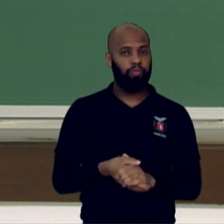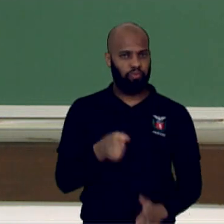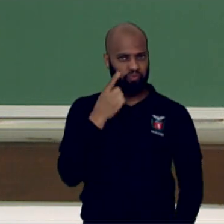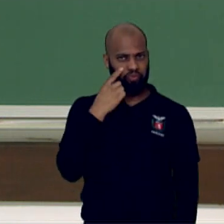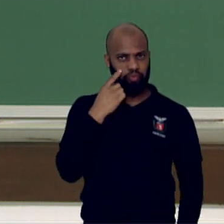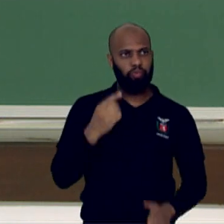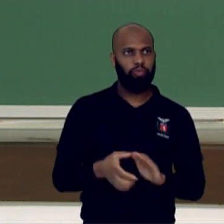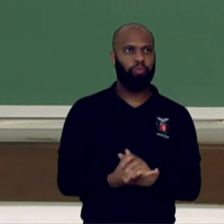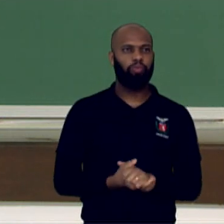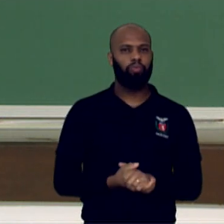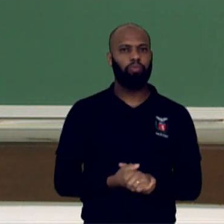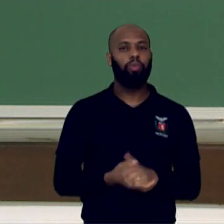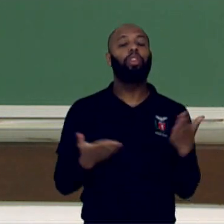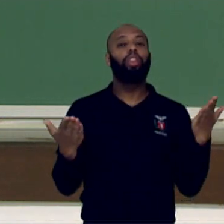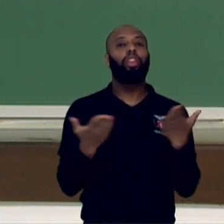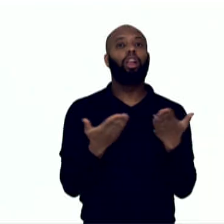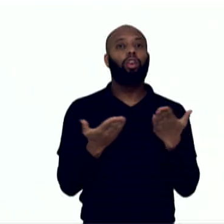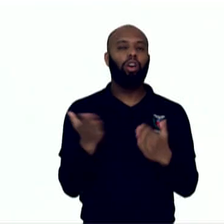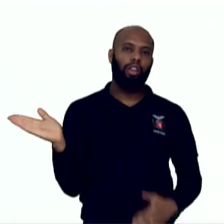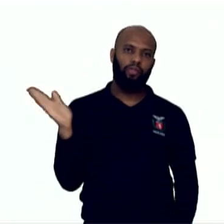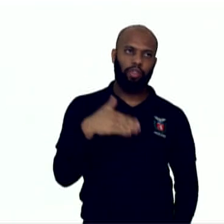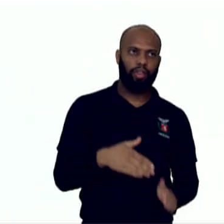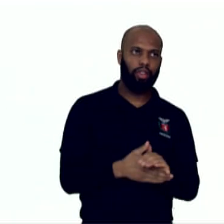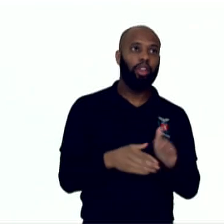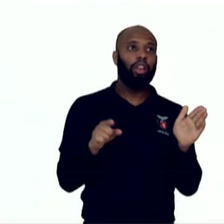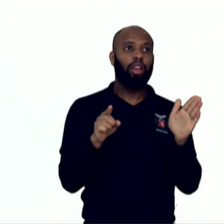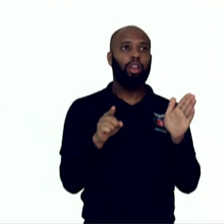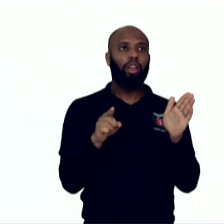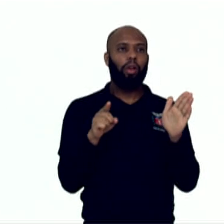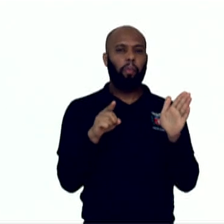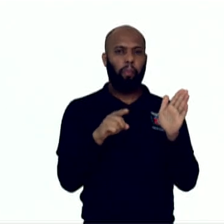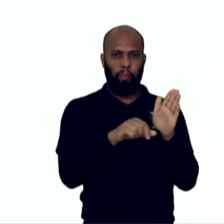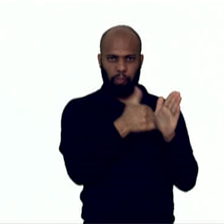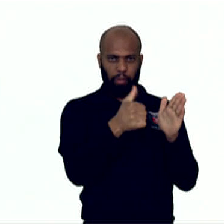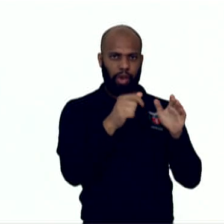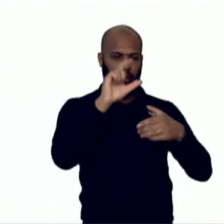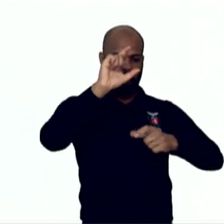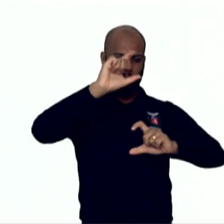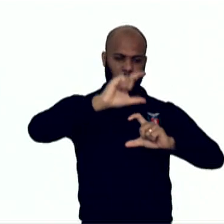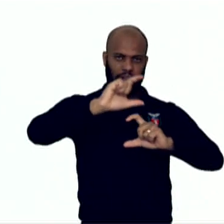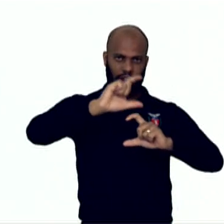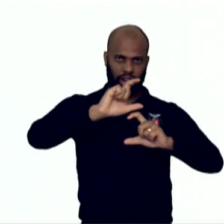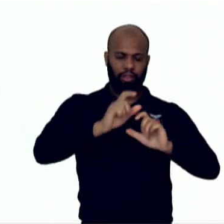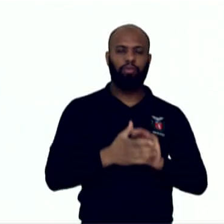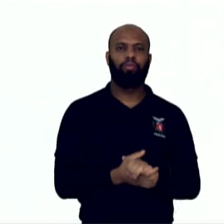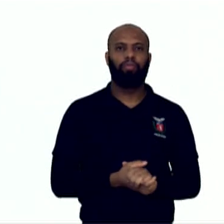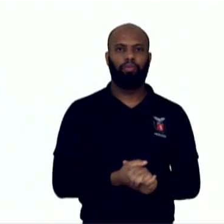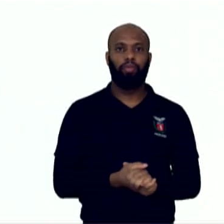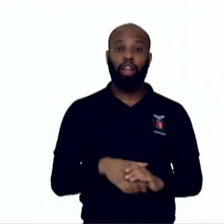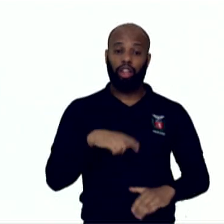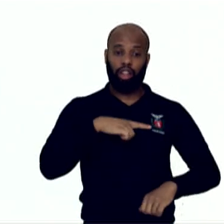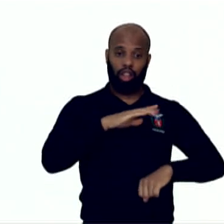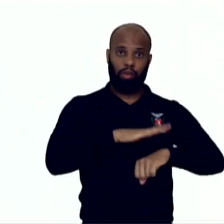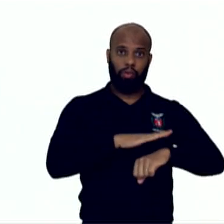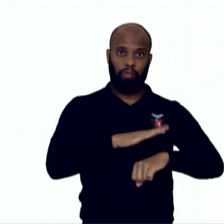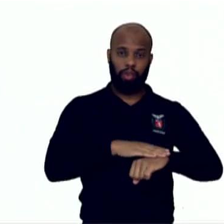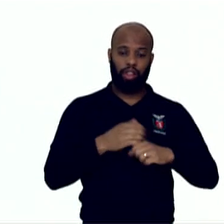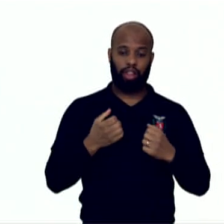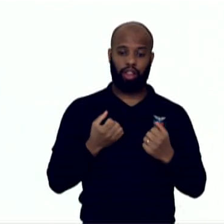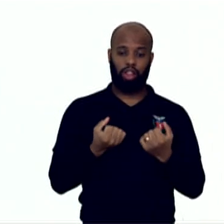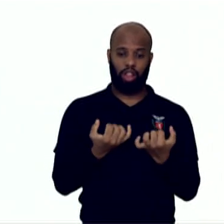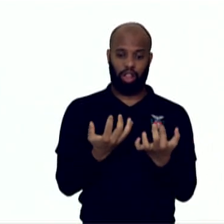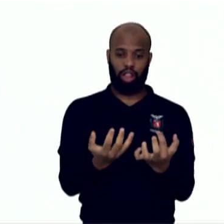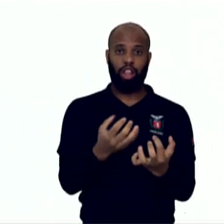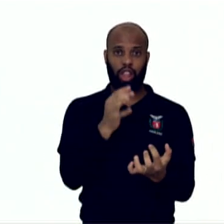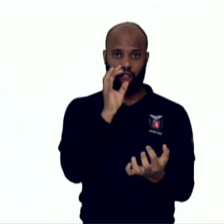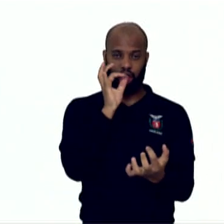ver? Então, vamos lá. No primeiro parágrafo, no trecho, o jardineiro conversava